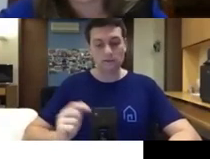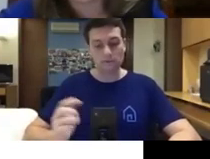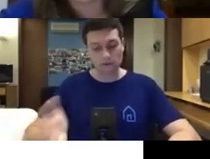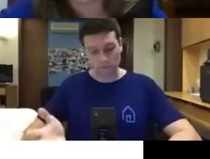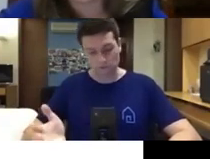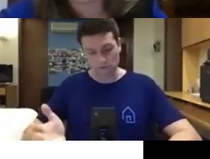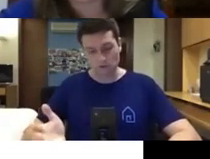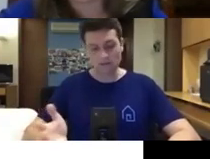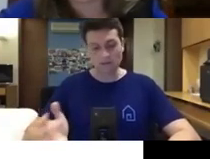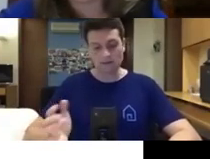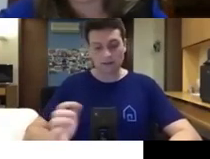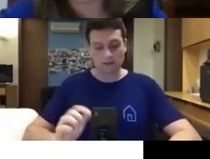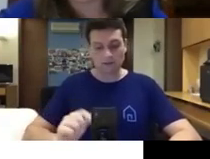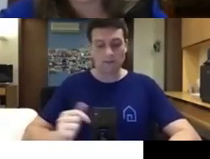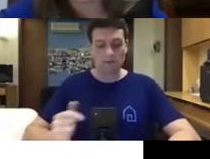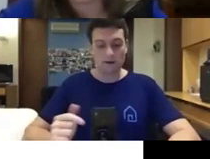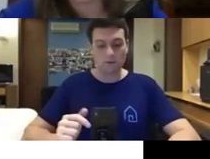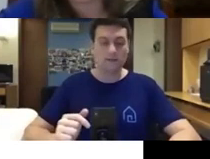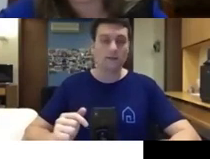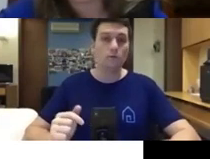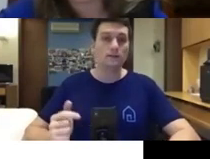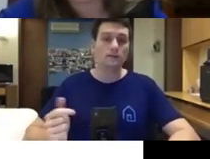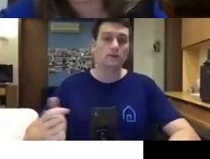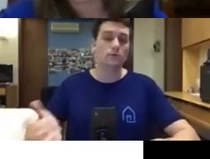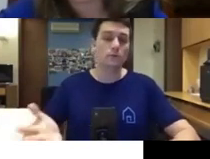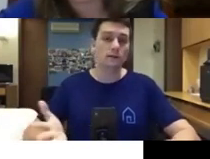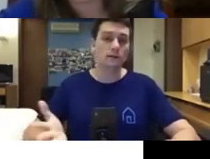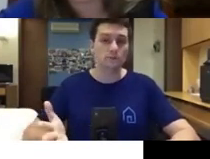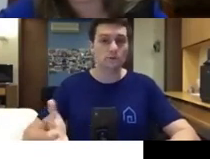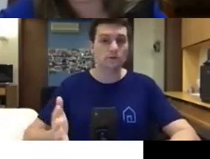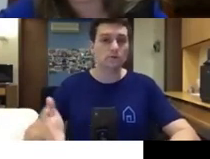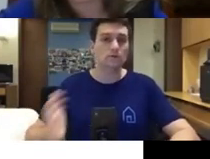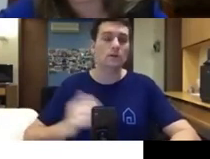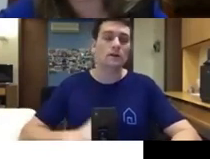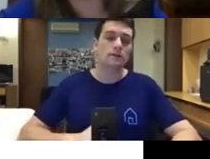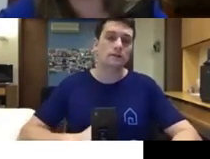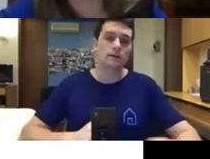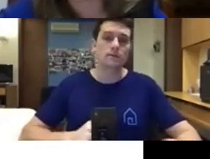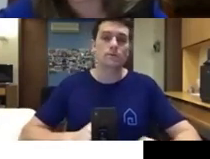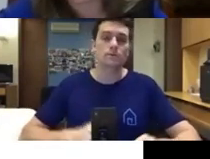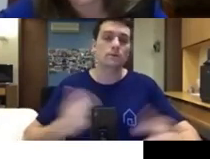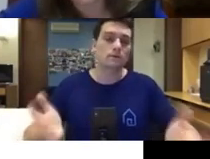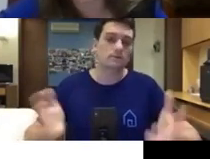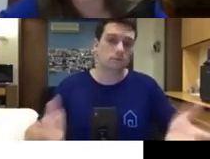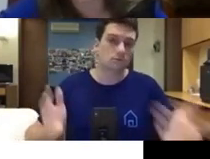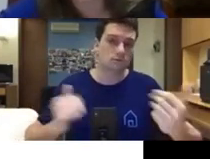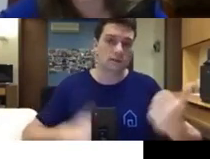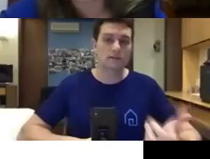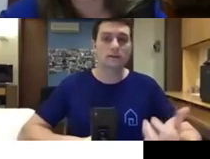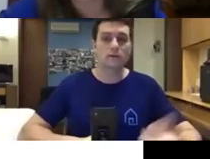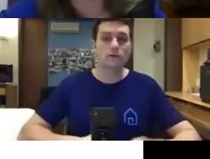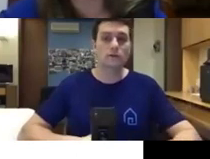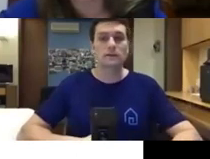altas temperaturas? Quais as técnicas de reparo mais recomendadas? Acho que o professor Bernardo respondeu isso, né, nos